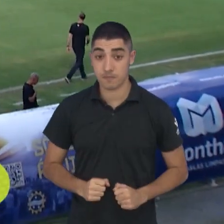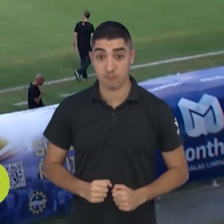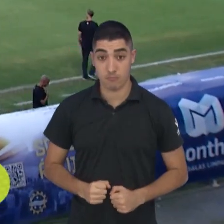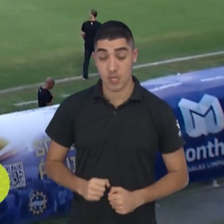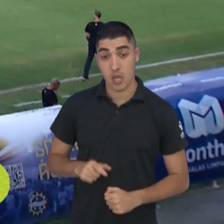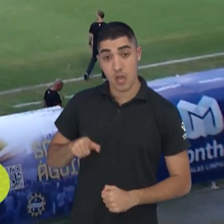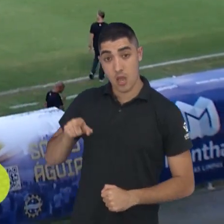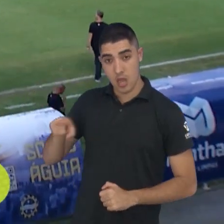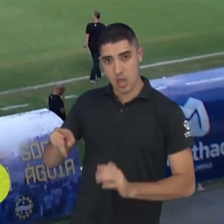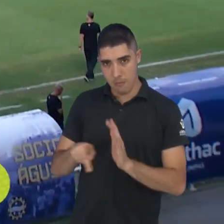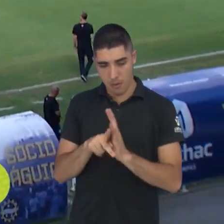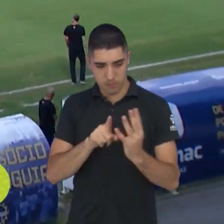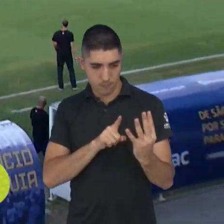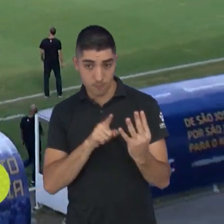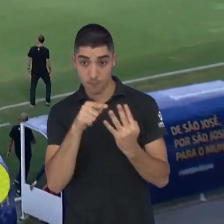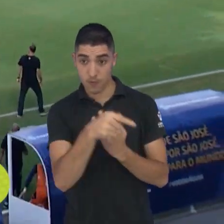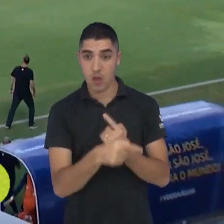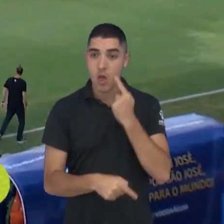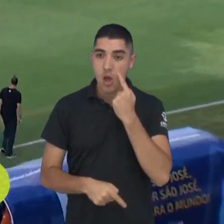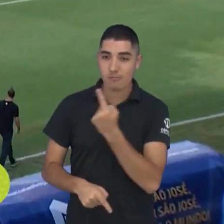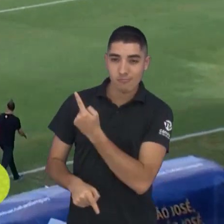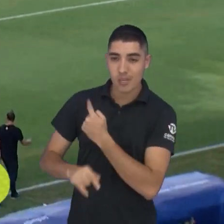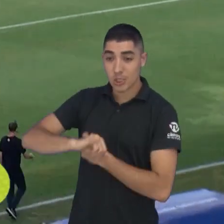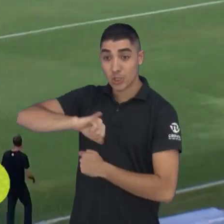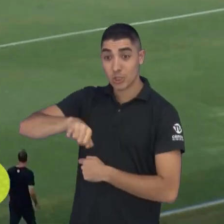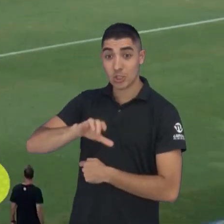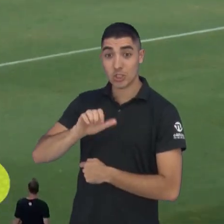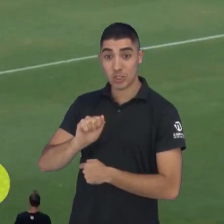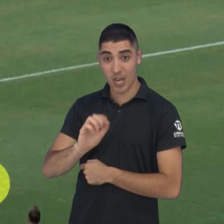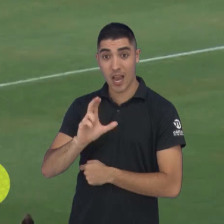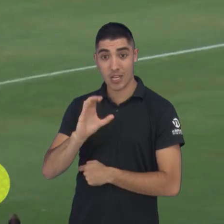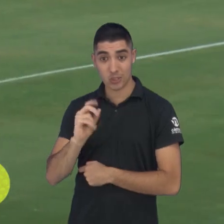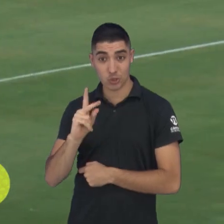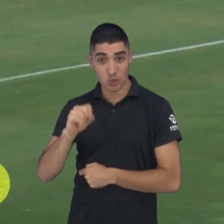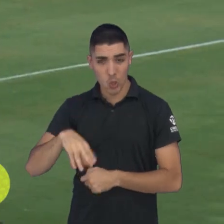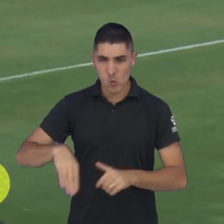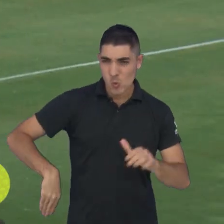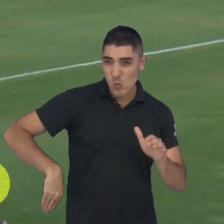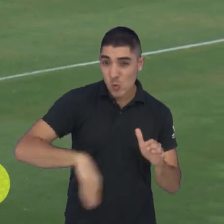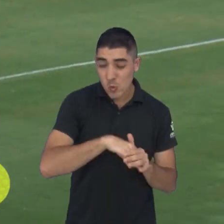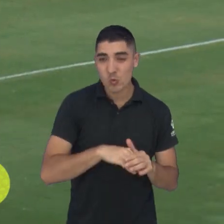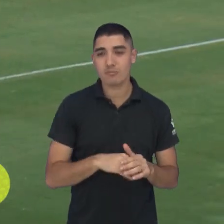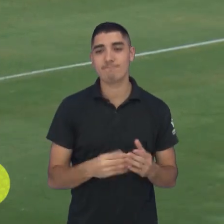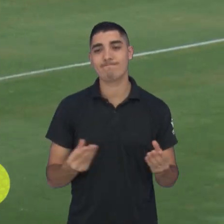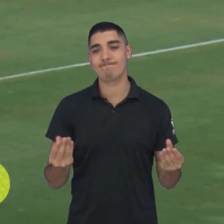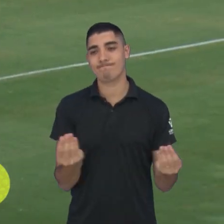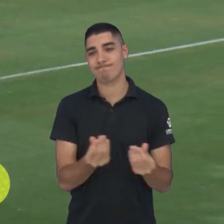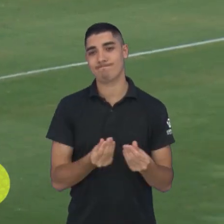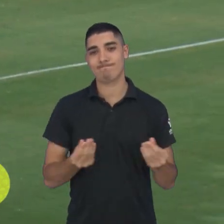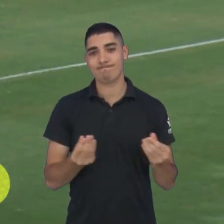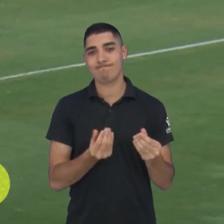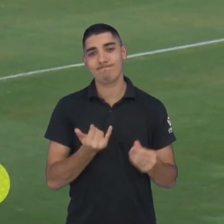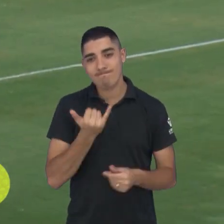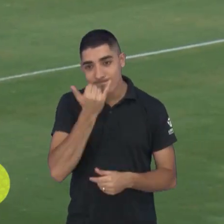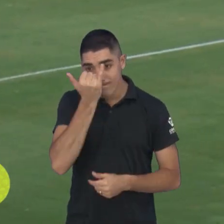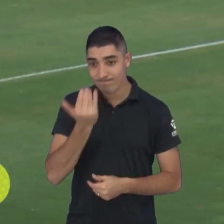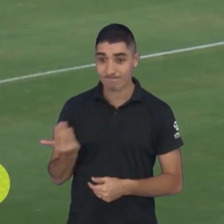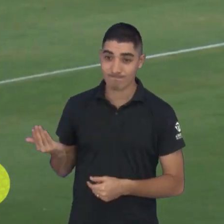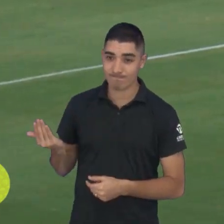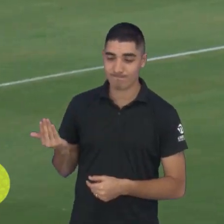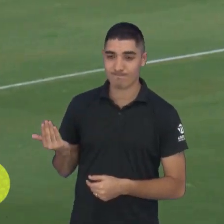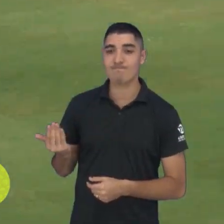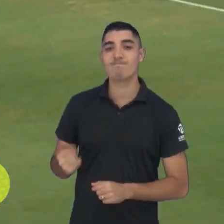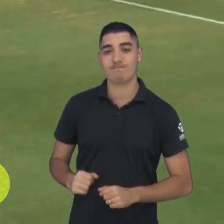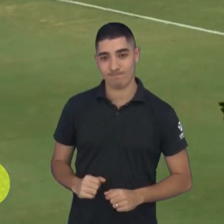falta, Jackson veio por trás da zaga, dominou e na hora do chute faltou capricho e perdeu grande